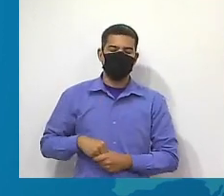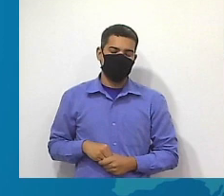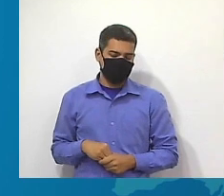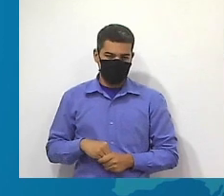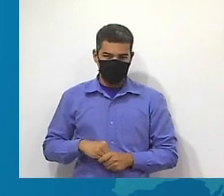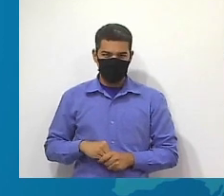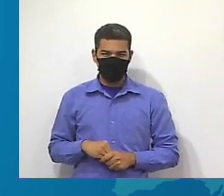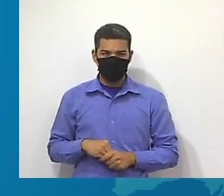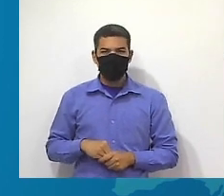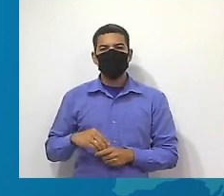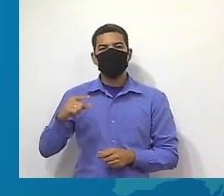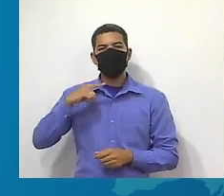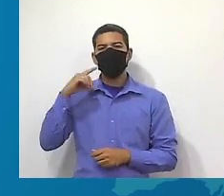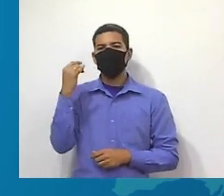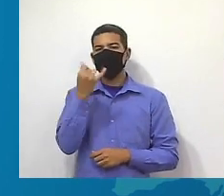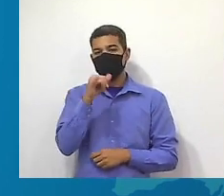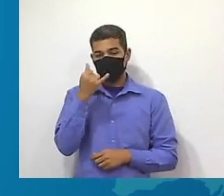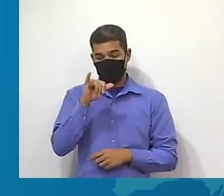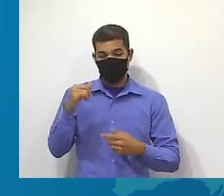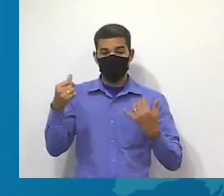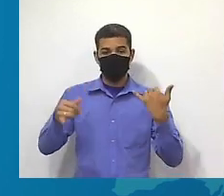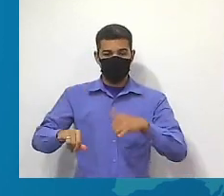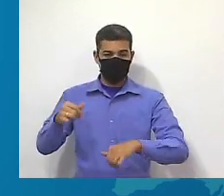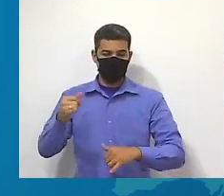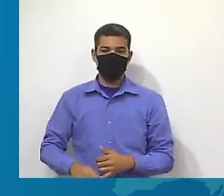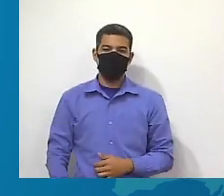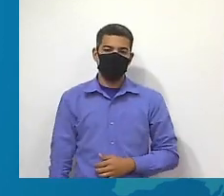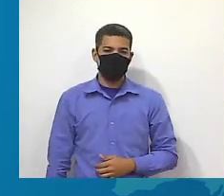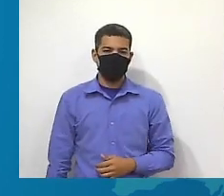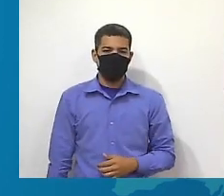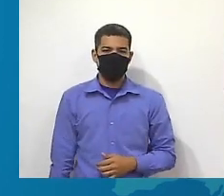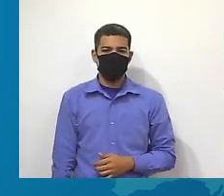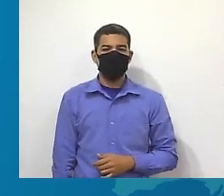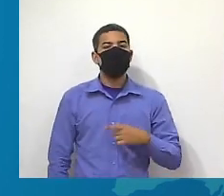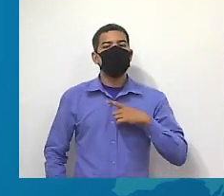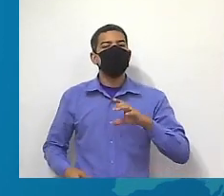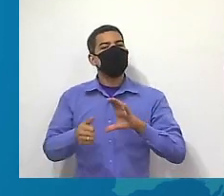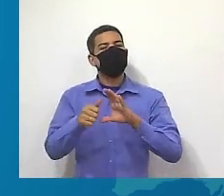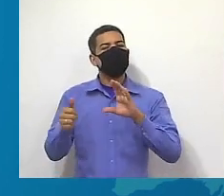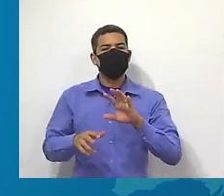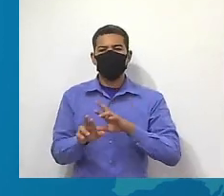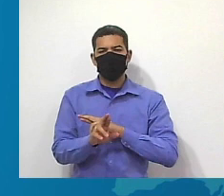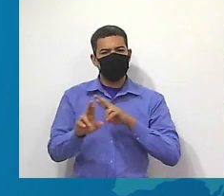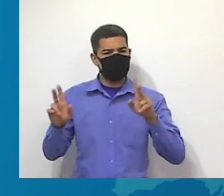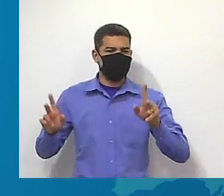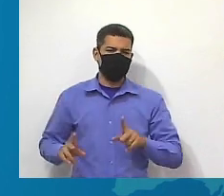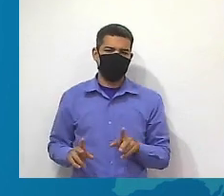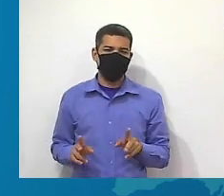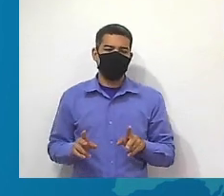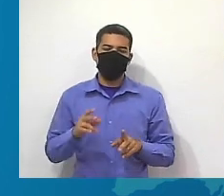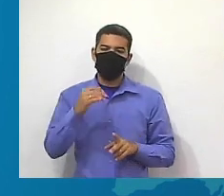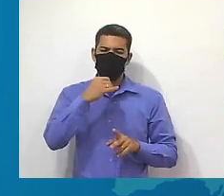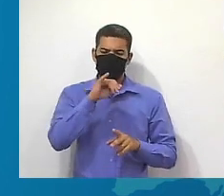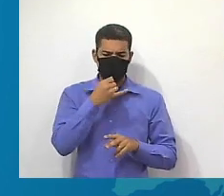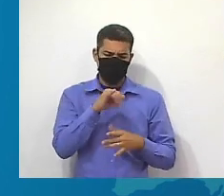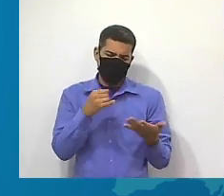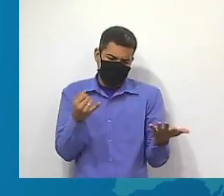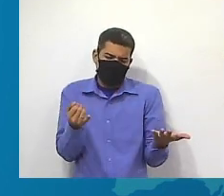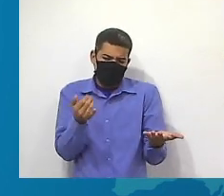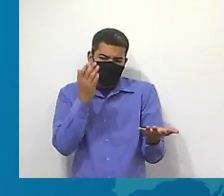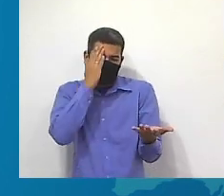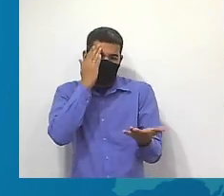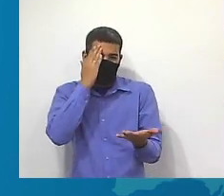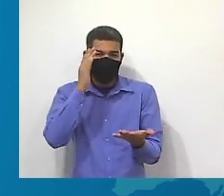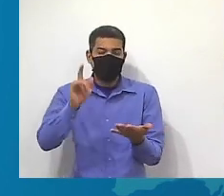ele é transformado em energia química. E isso dá uma característica completamente diferente para a energia. Então,